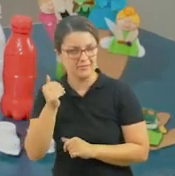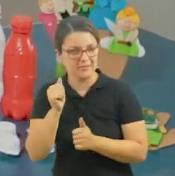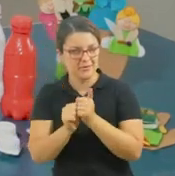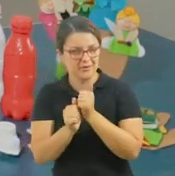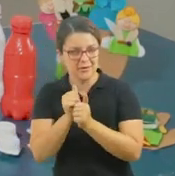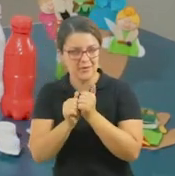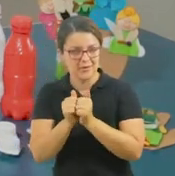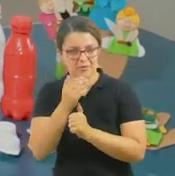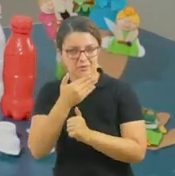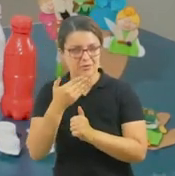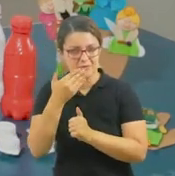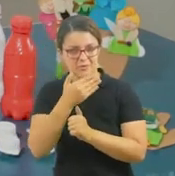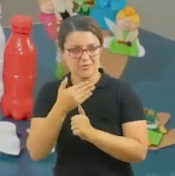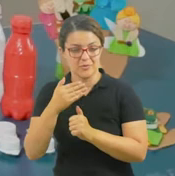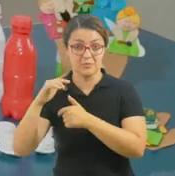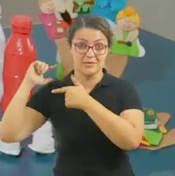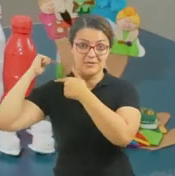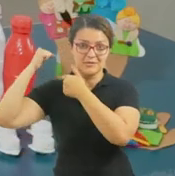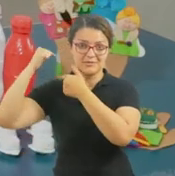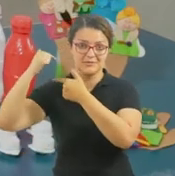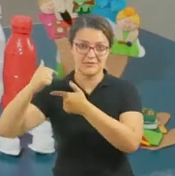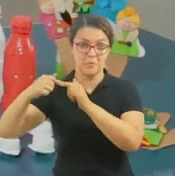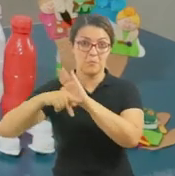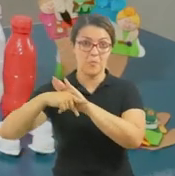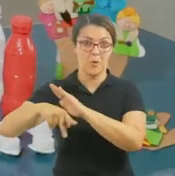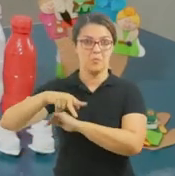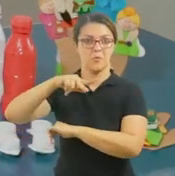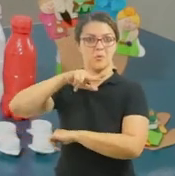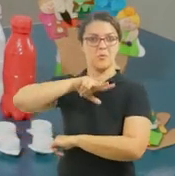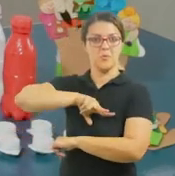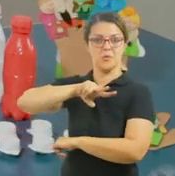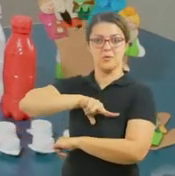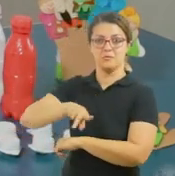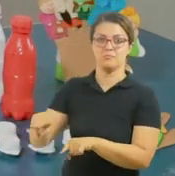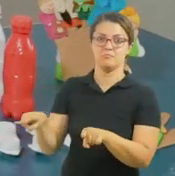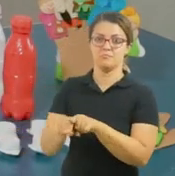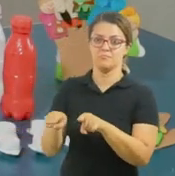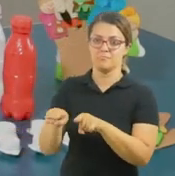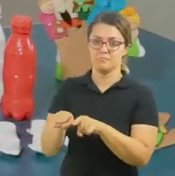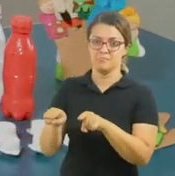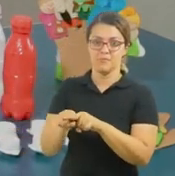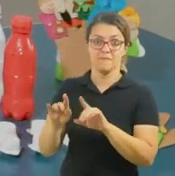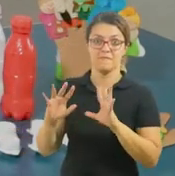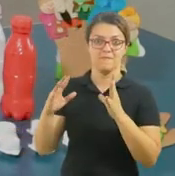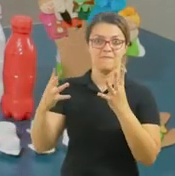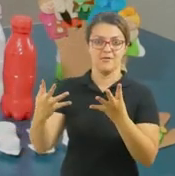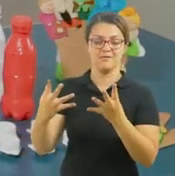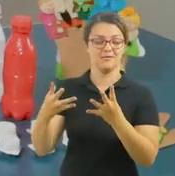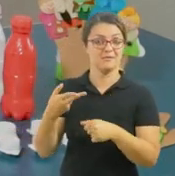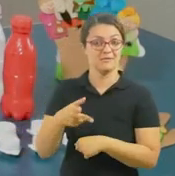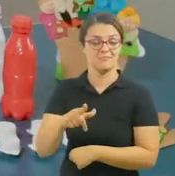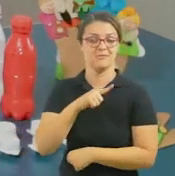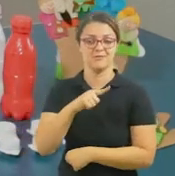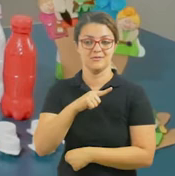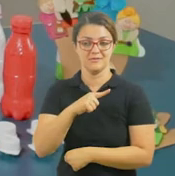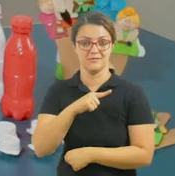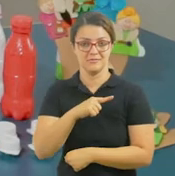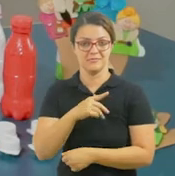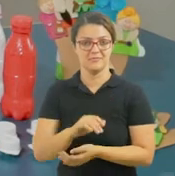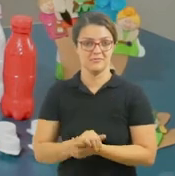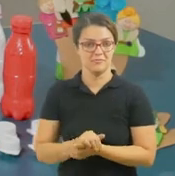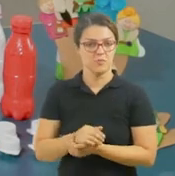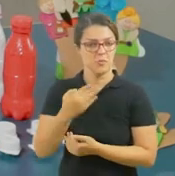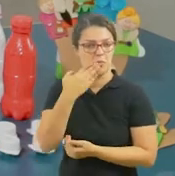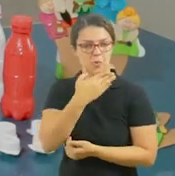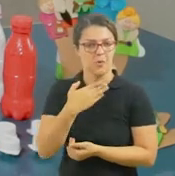sobremesa tradicional entre as famílias de Portugal? E era presença obrigatória nos dias de festa. E é que por causa